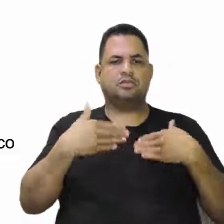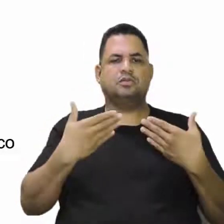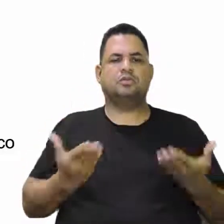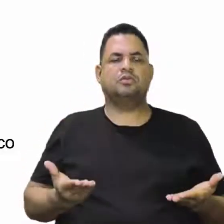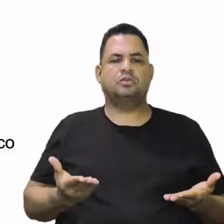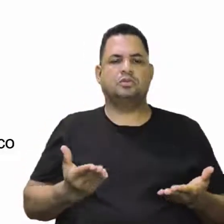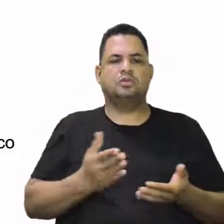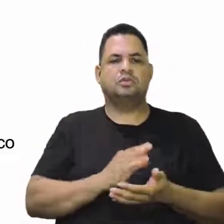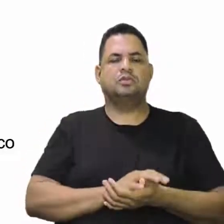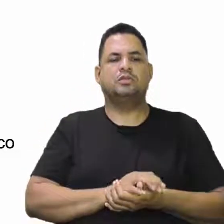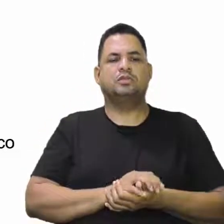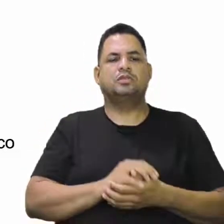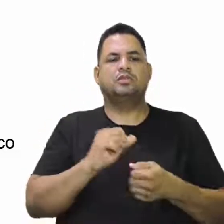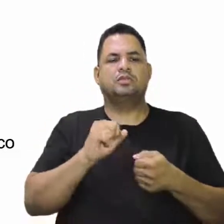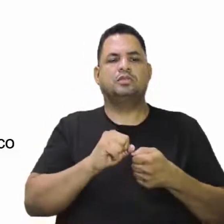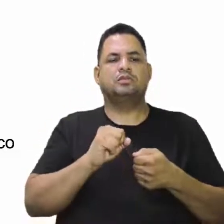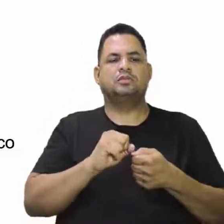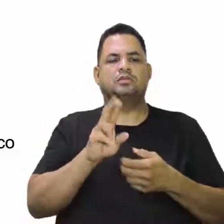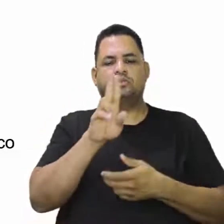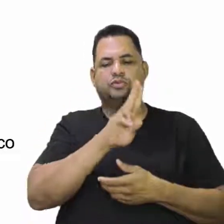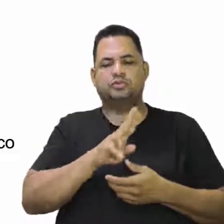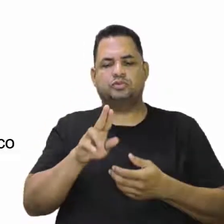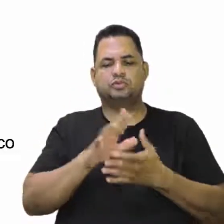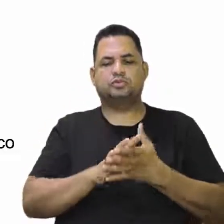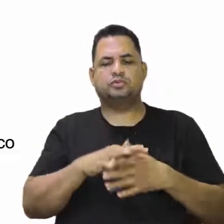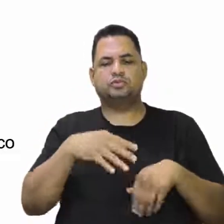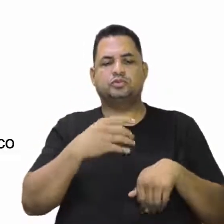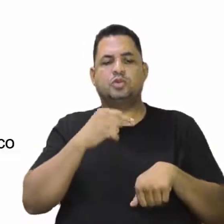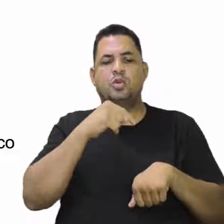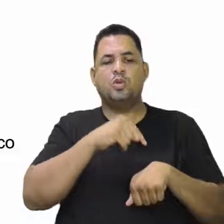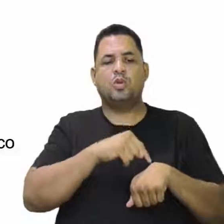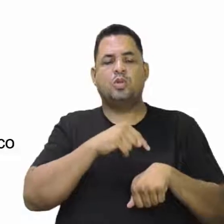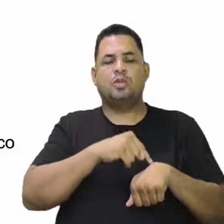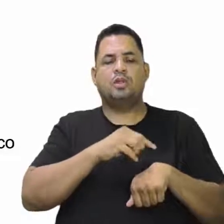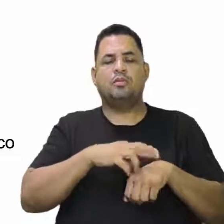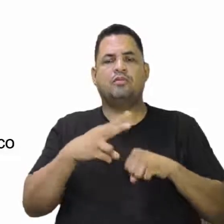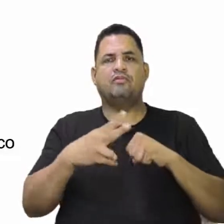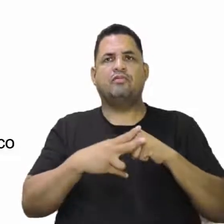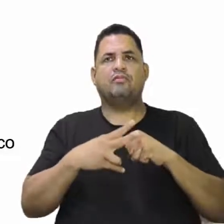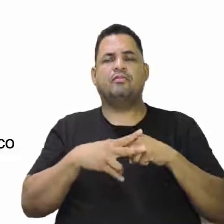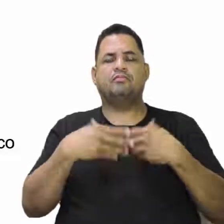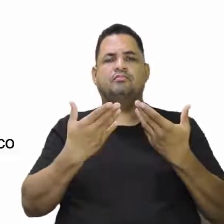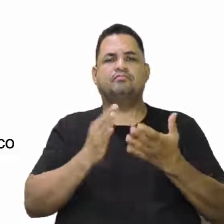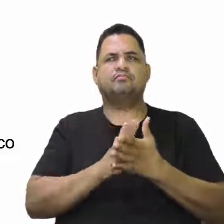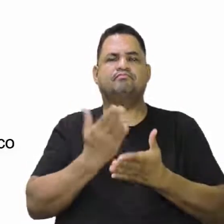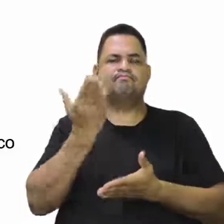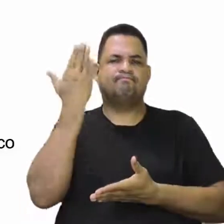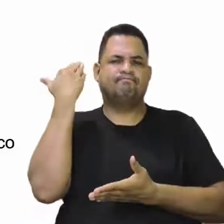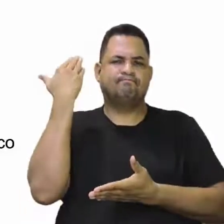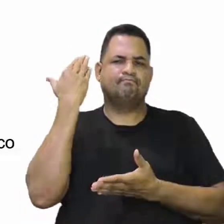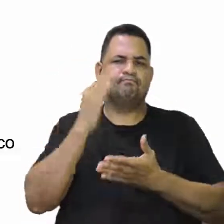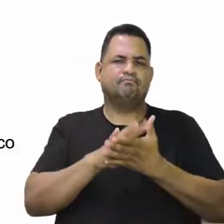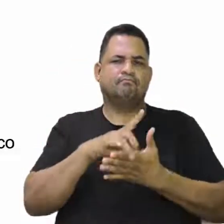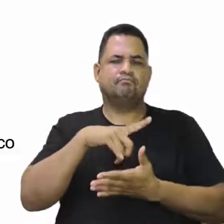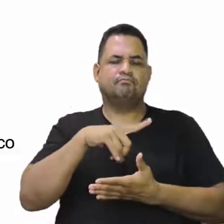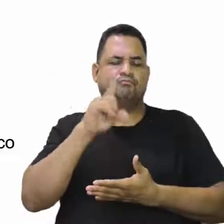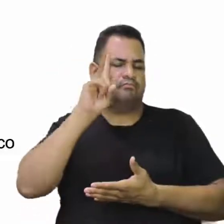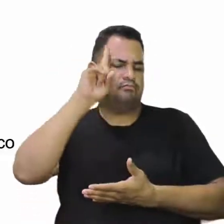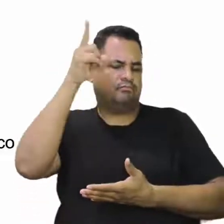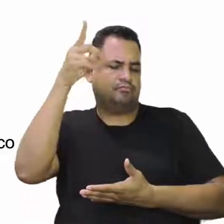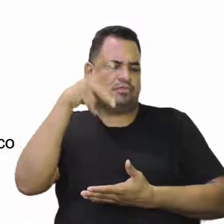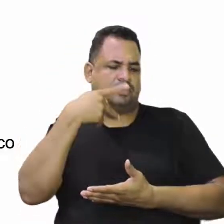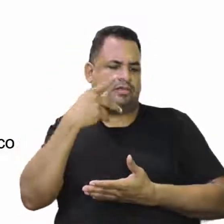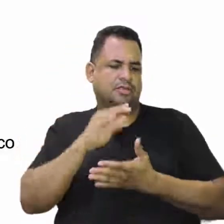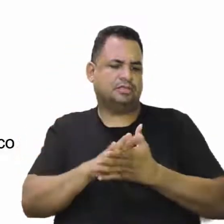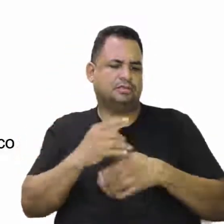uso dos tempos verbais, existia muito antigamente aquela ideia de que se eu falasse no